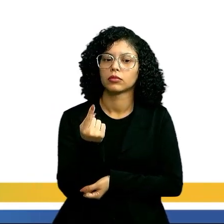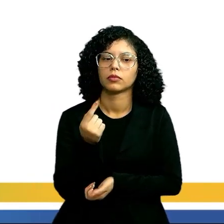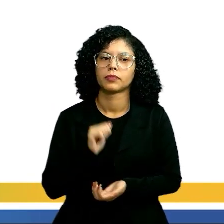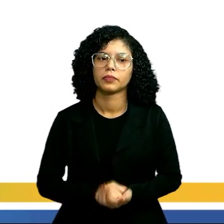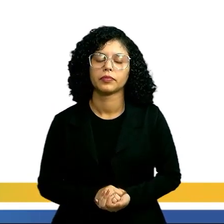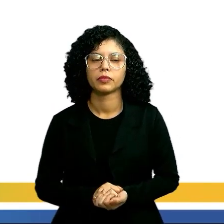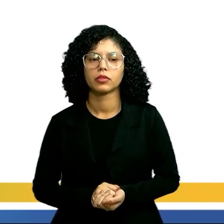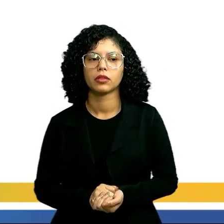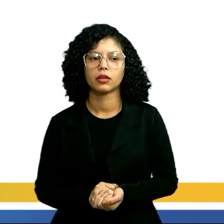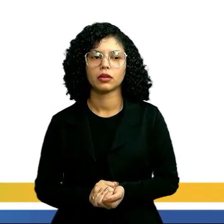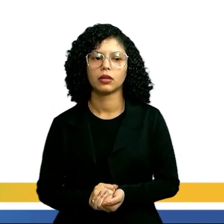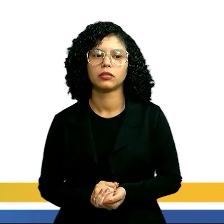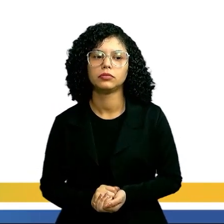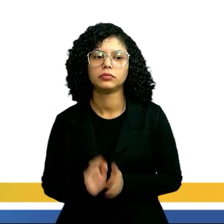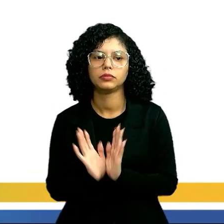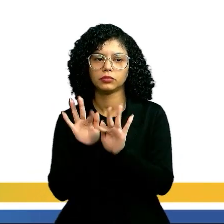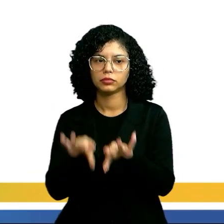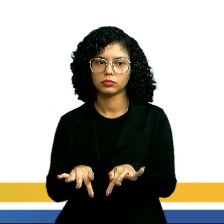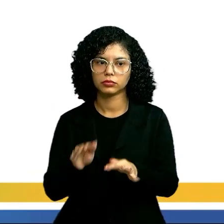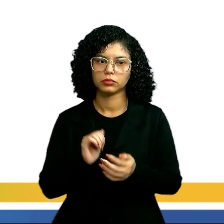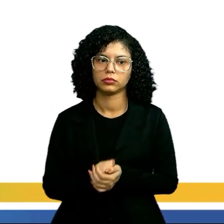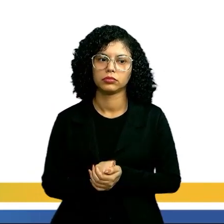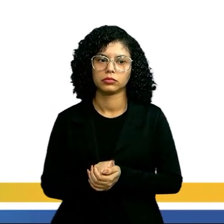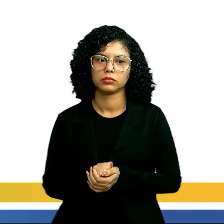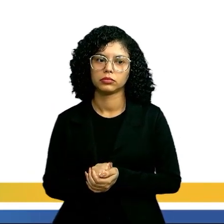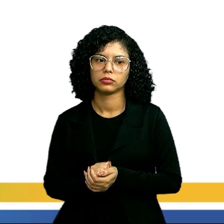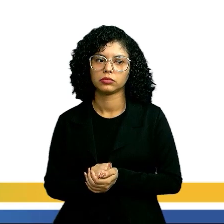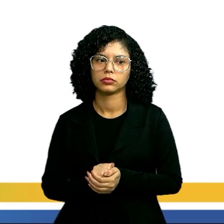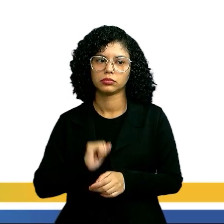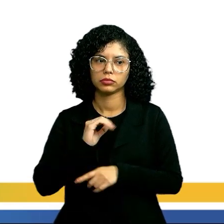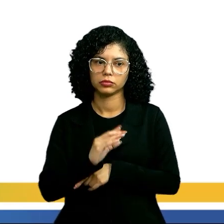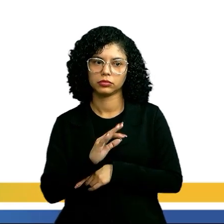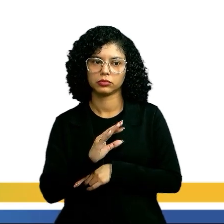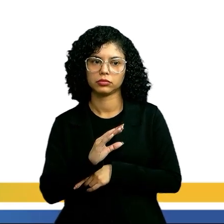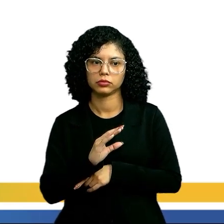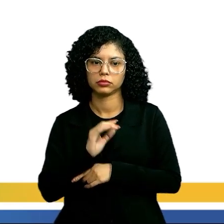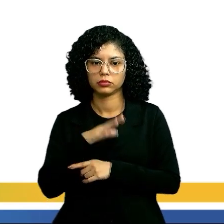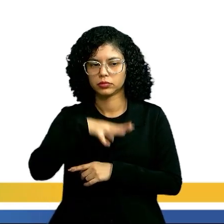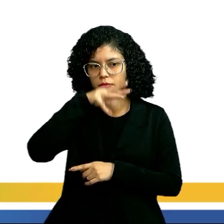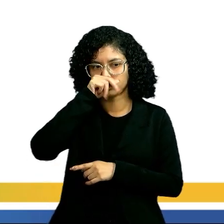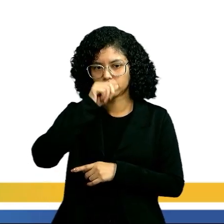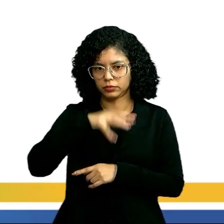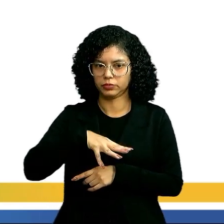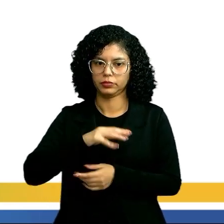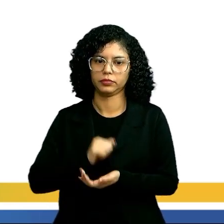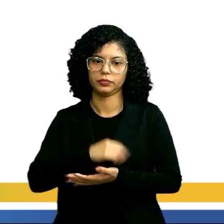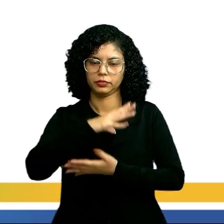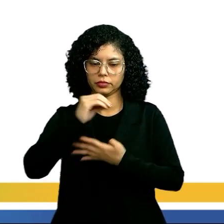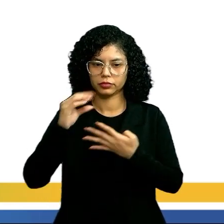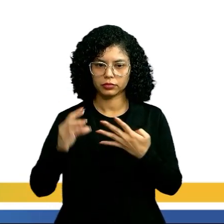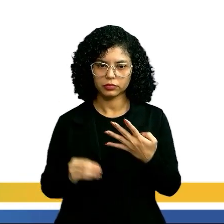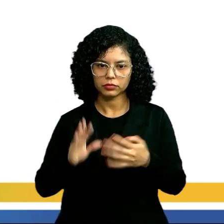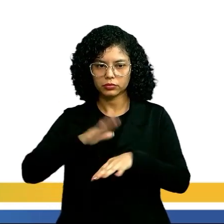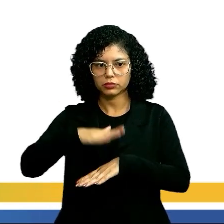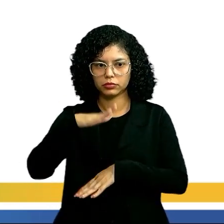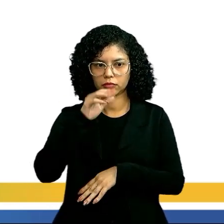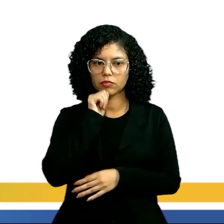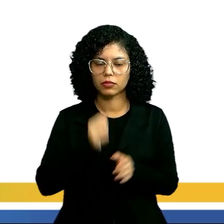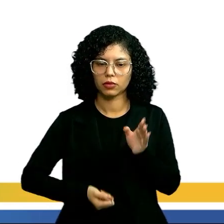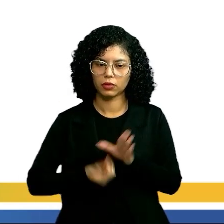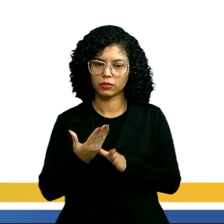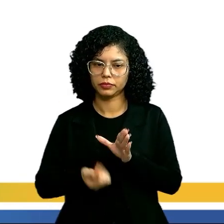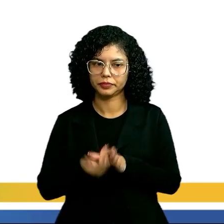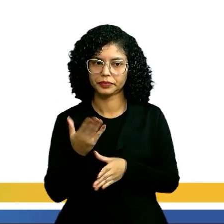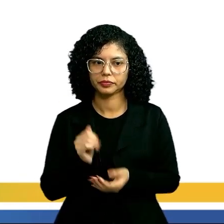Ok? E, finalmente, nas cristas mitocondriais, acontece a cadeia respiratória, onde a maior